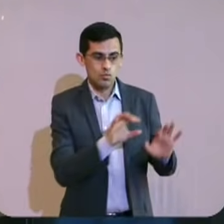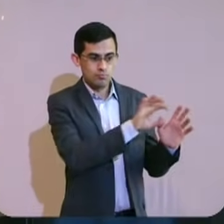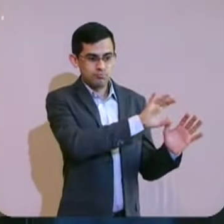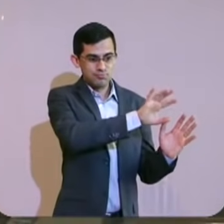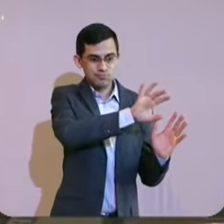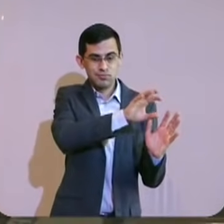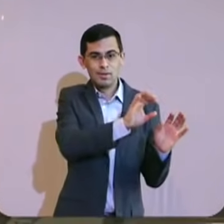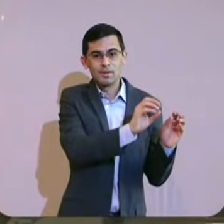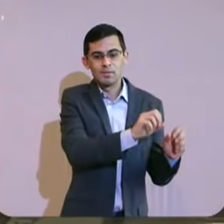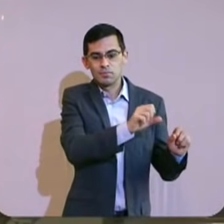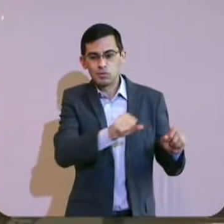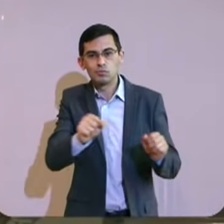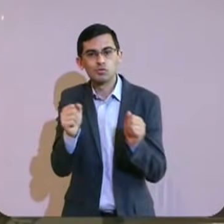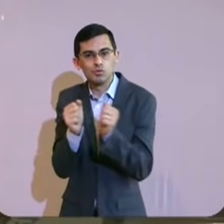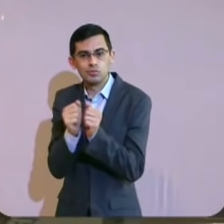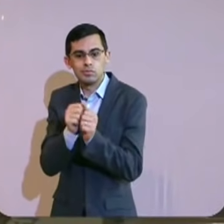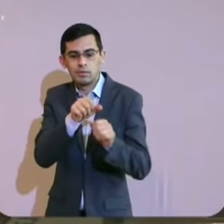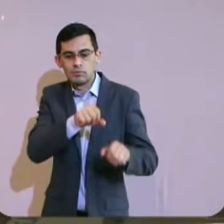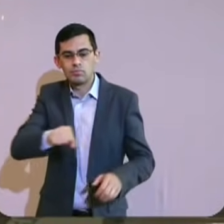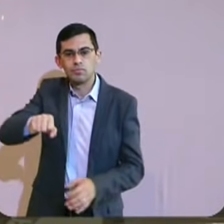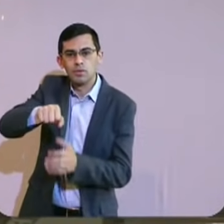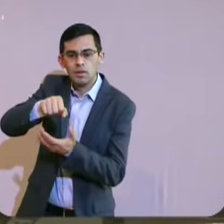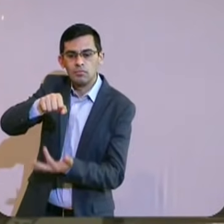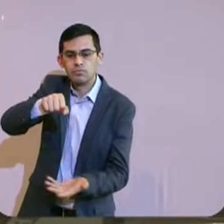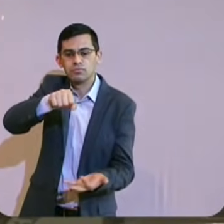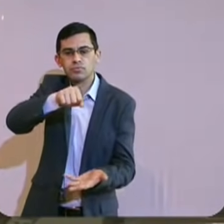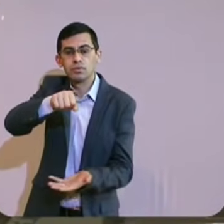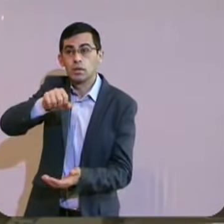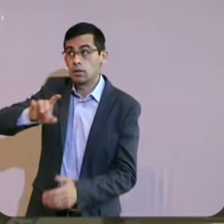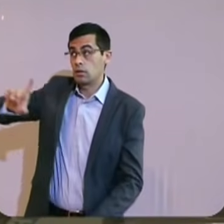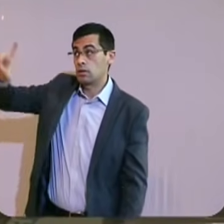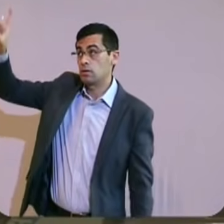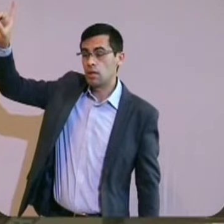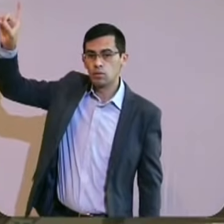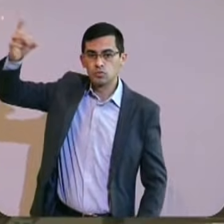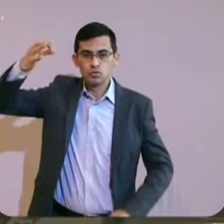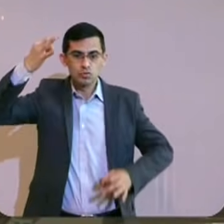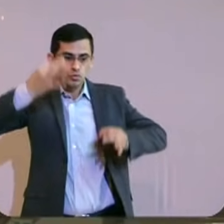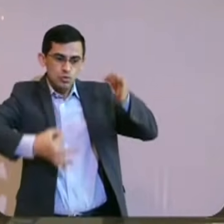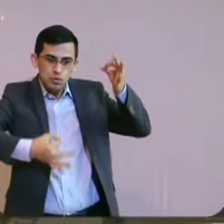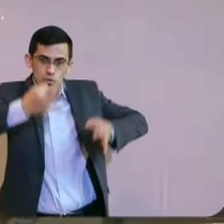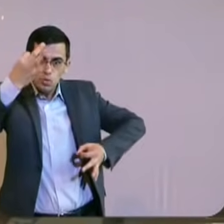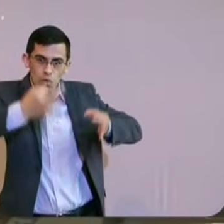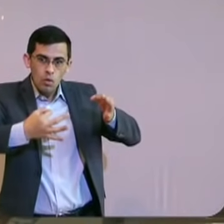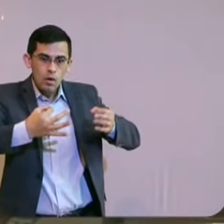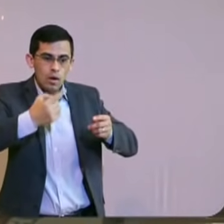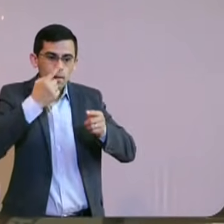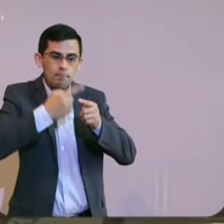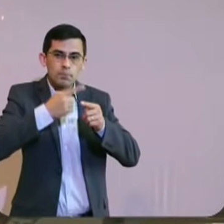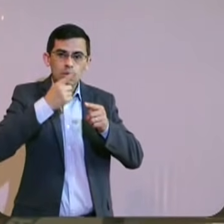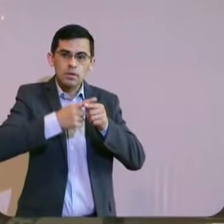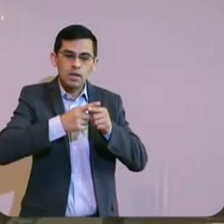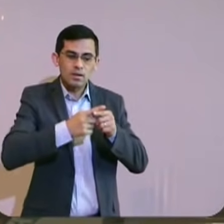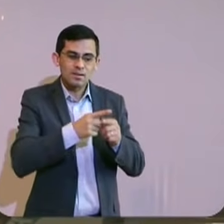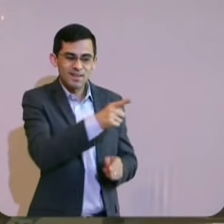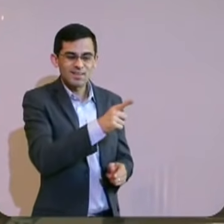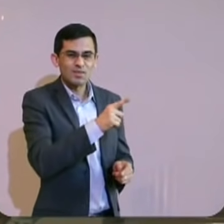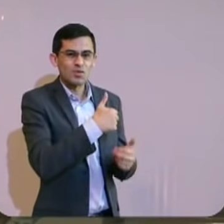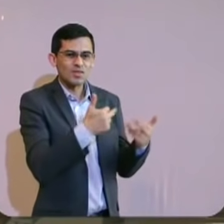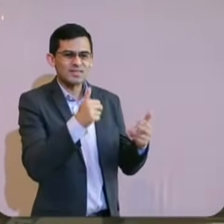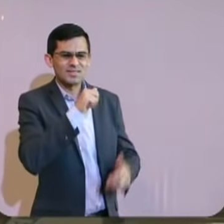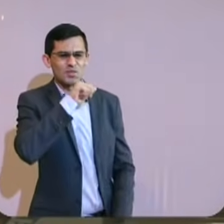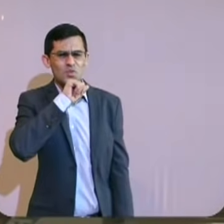seus incensários. E aí Deus julgou, porque havia fogo estranho